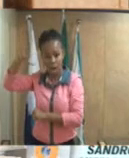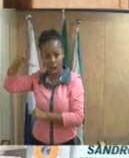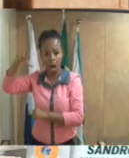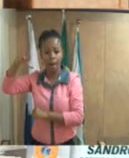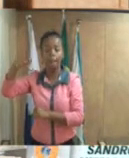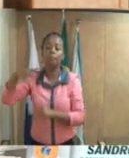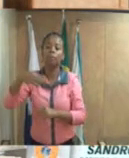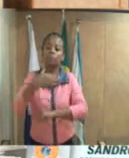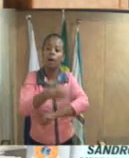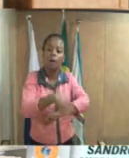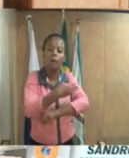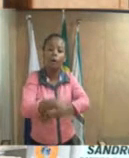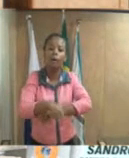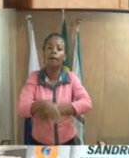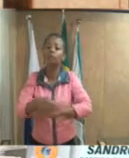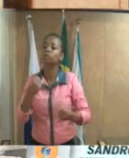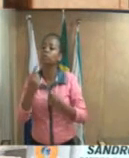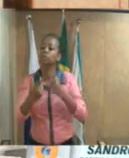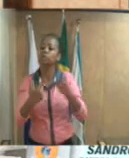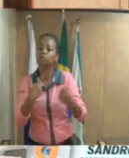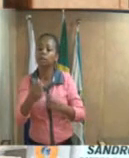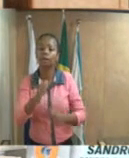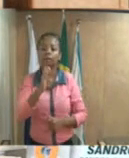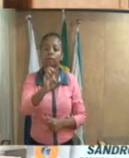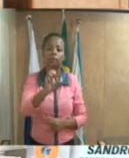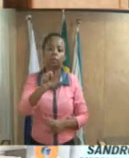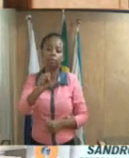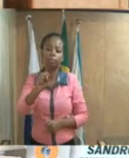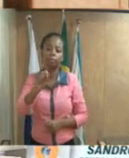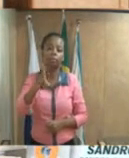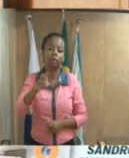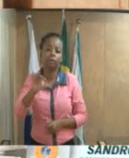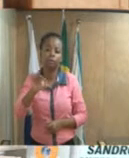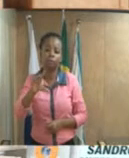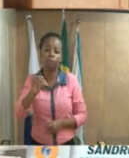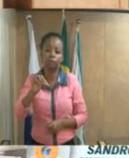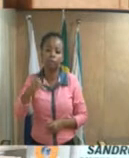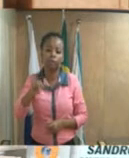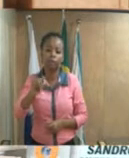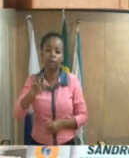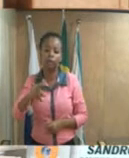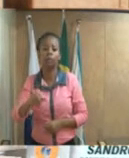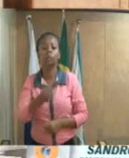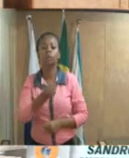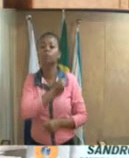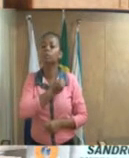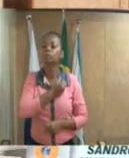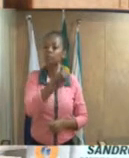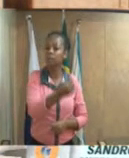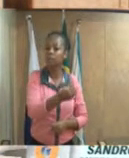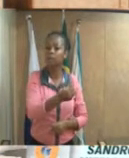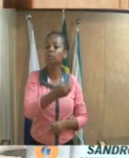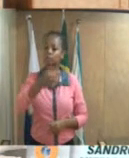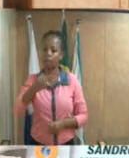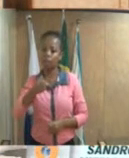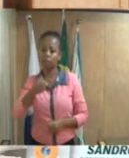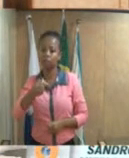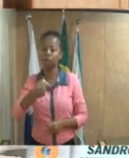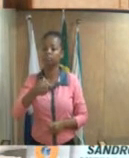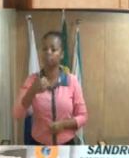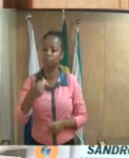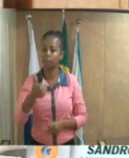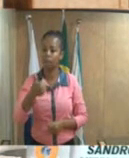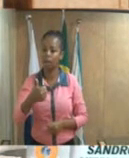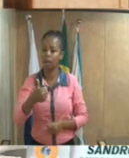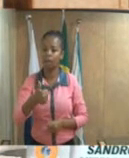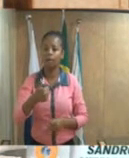da Avenida Expedicionário José Amaro, notadamente na altura do número 671, localizado no bairro